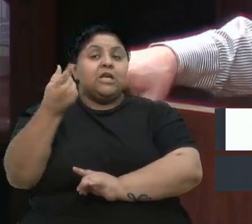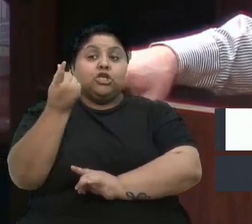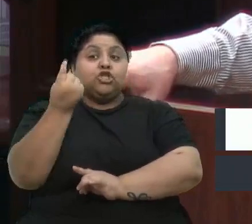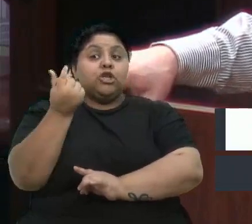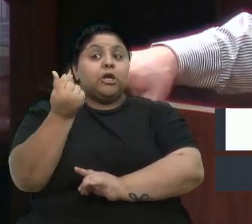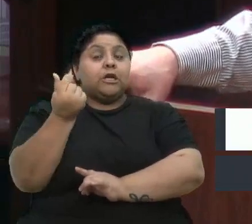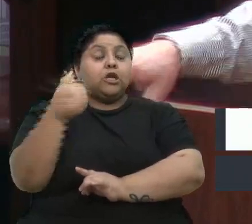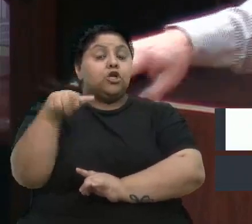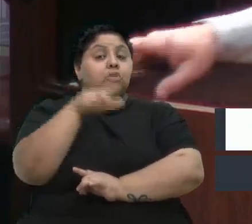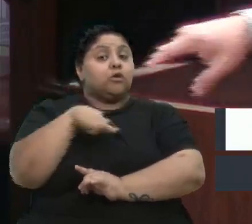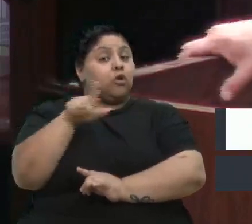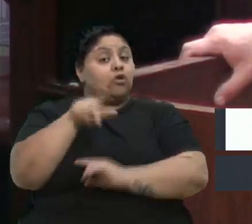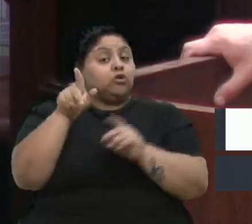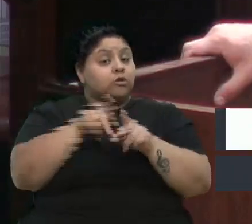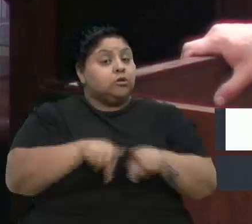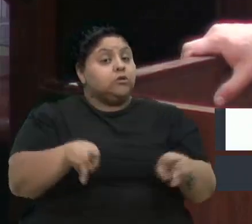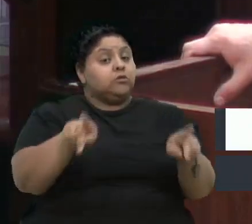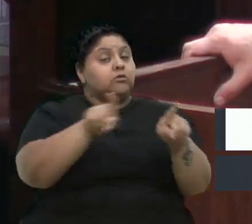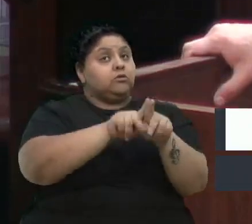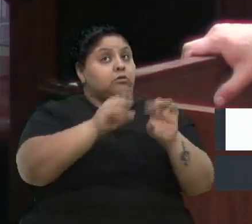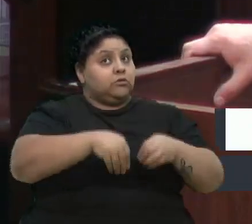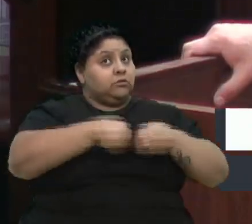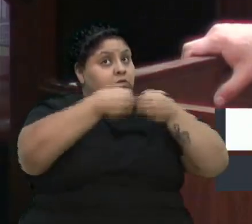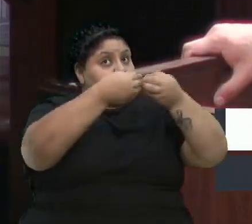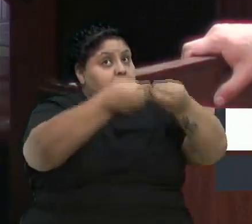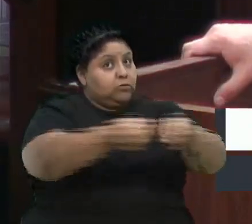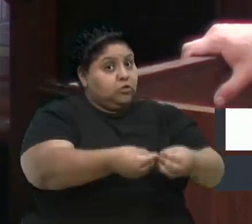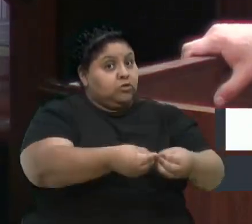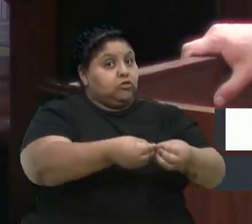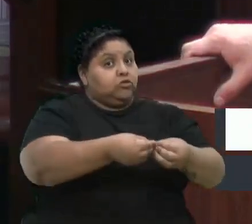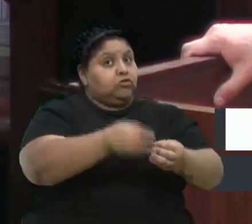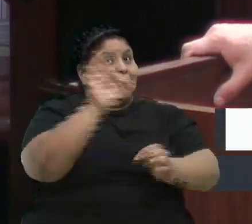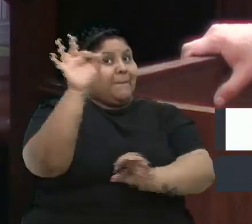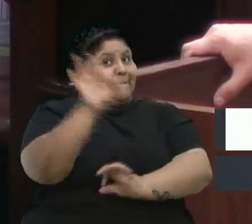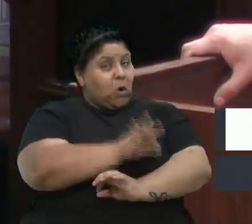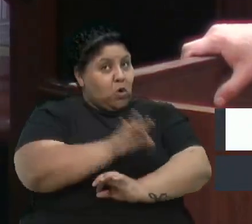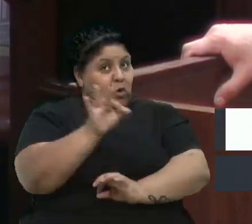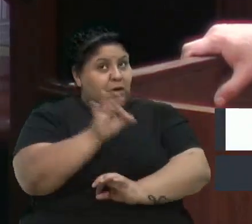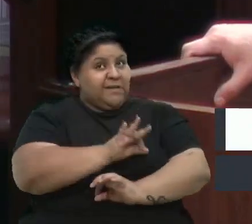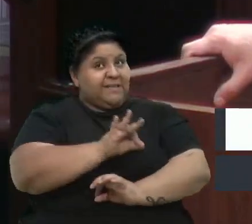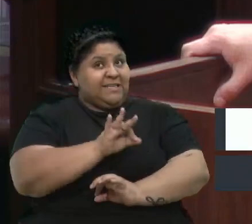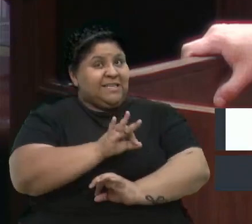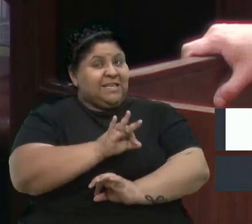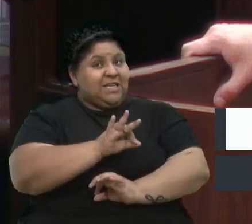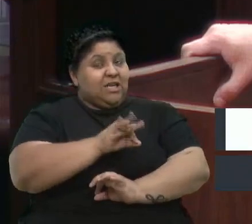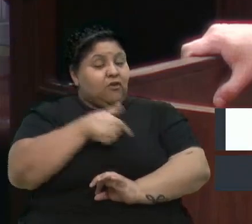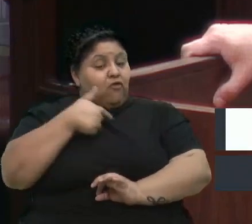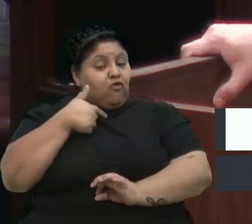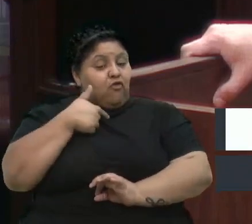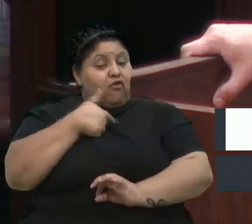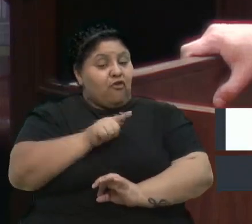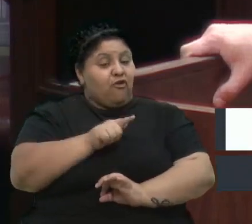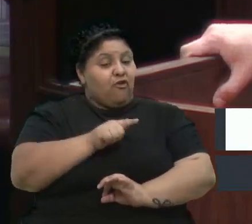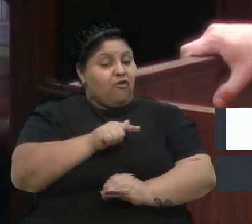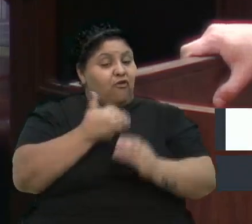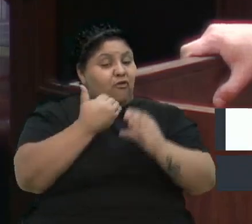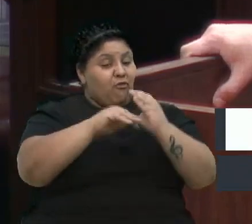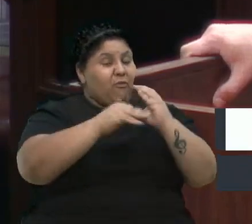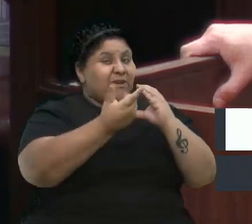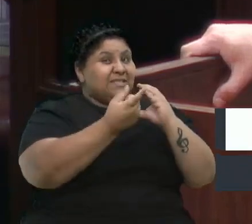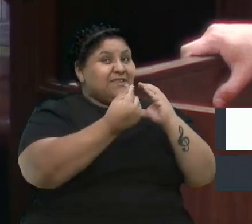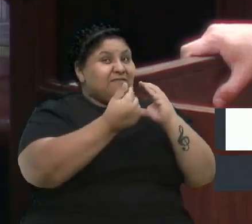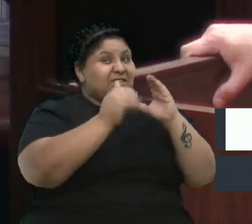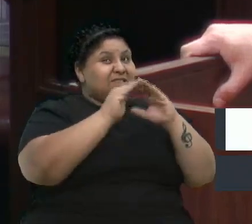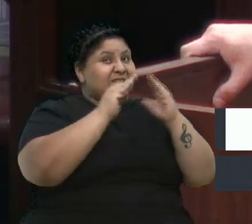que nós, população, contribuímos com nossos impostos, que foi conseguida para ser investida nessa escola,